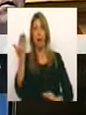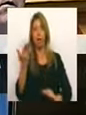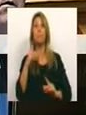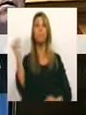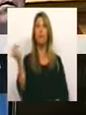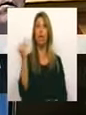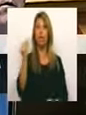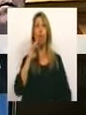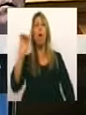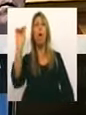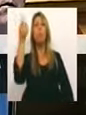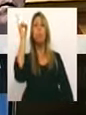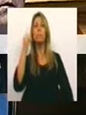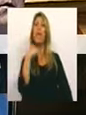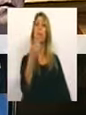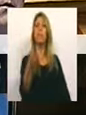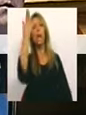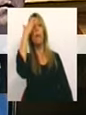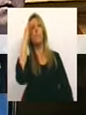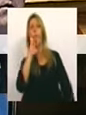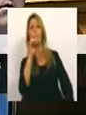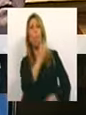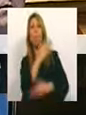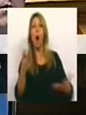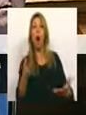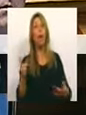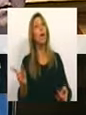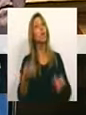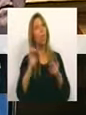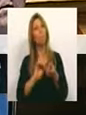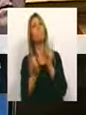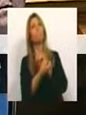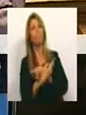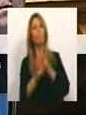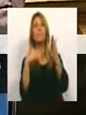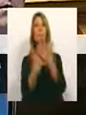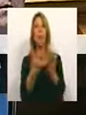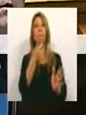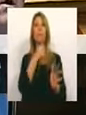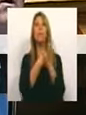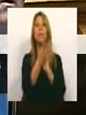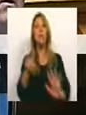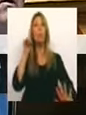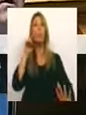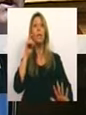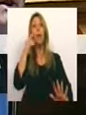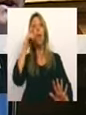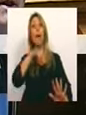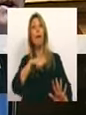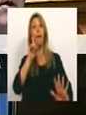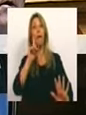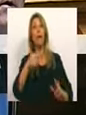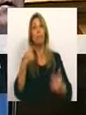que, em vez de declarar uma incapacidade, visa aplicar uma medida de proteção a quem veja a sua